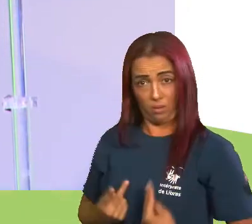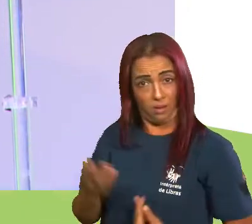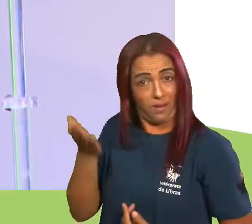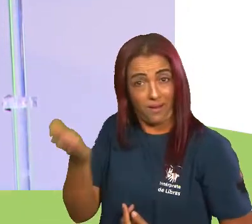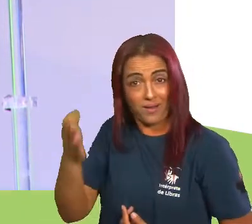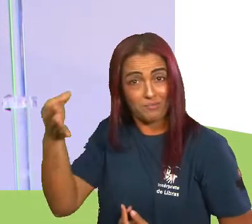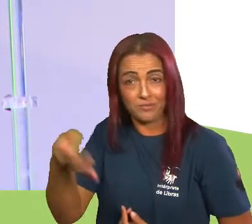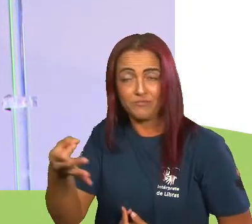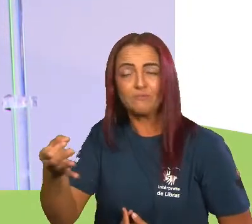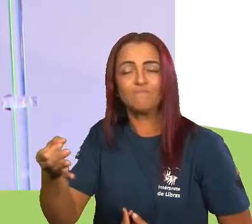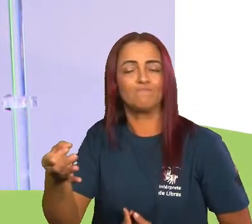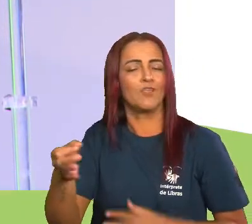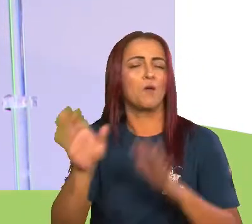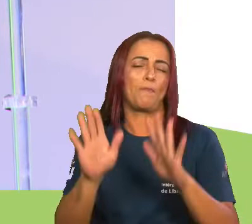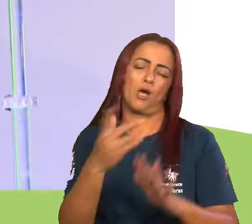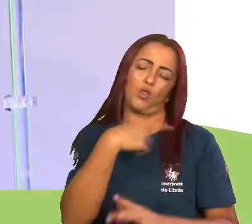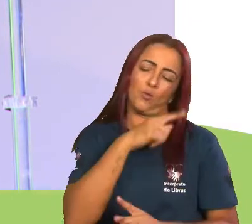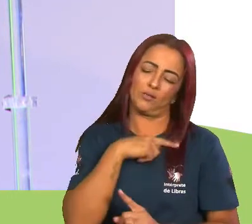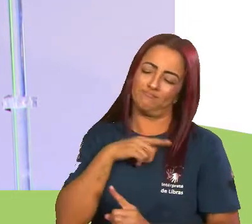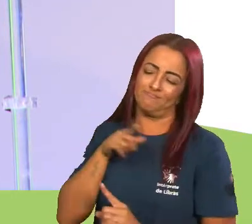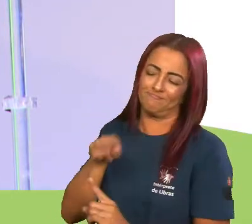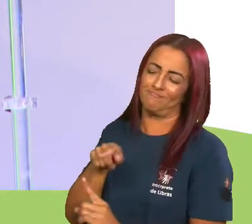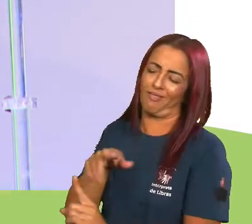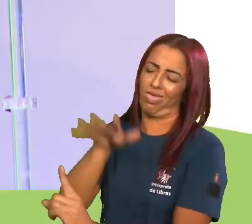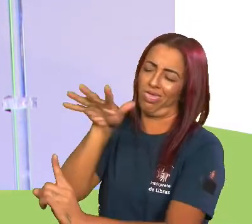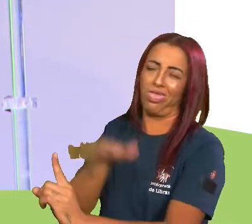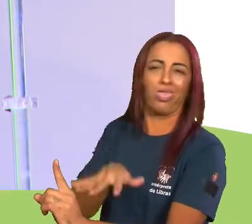que todos nós somos seus fãs, todos,